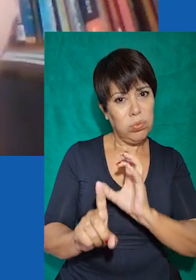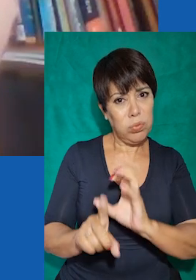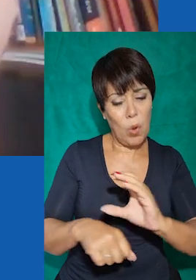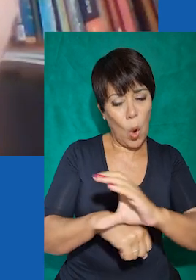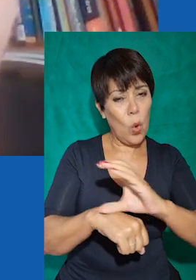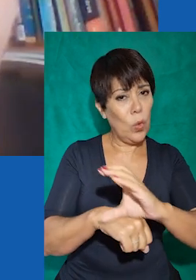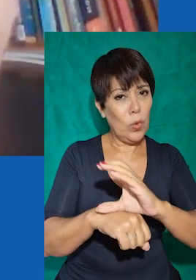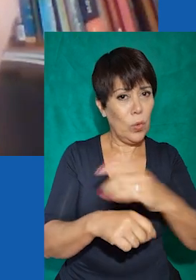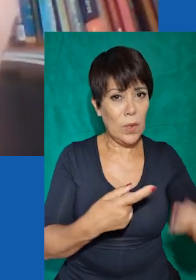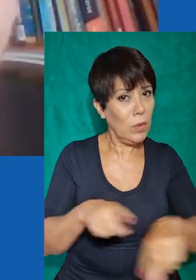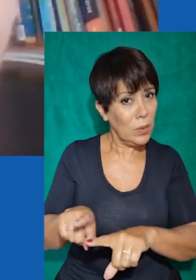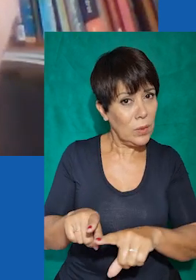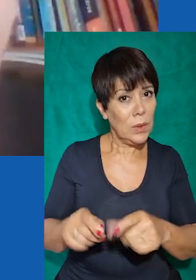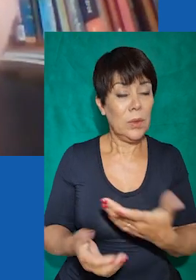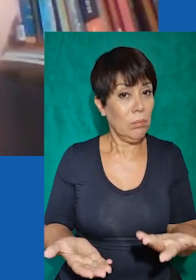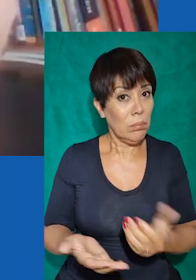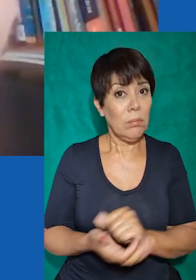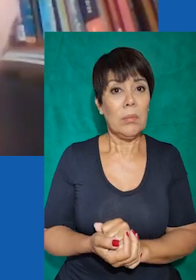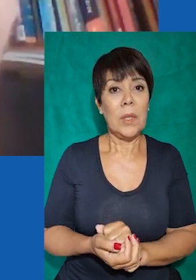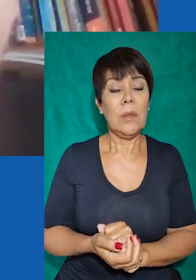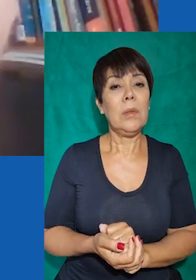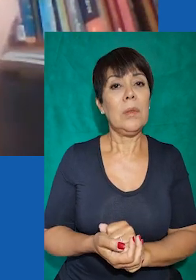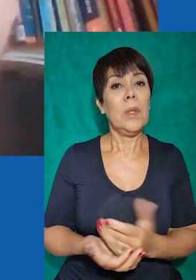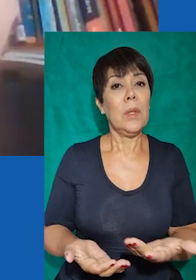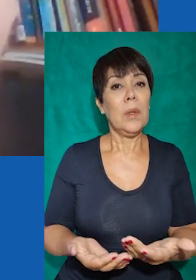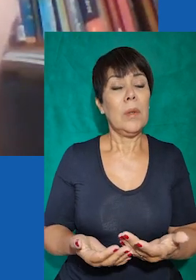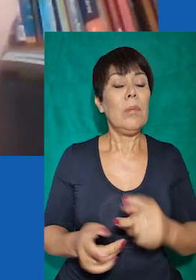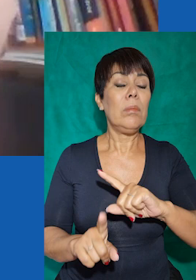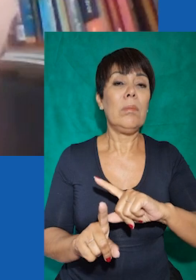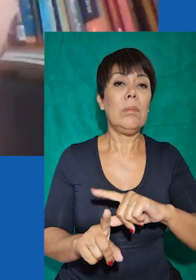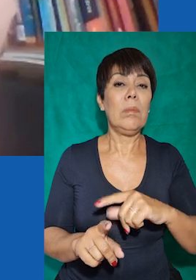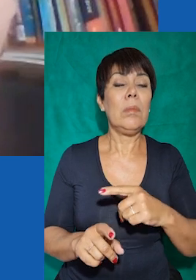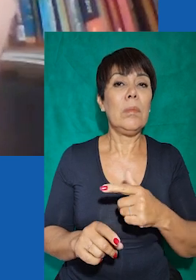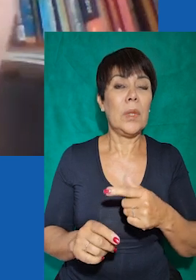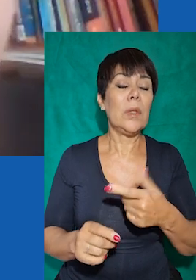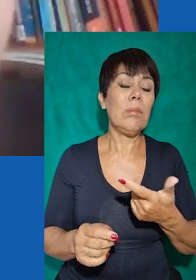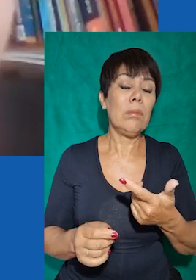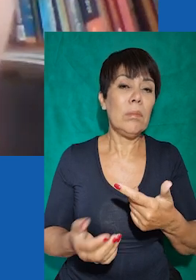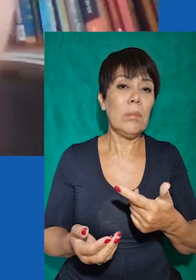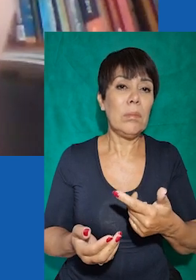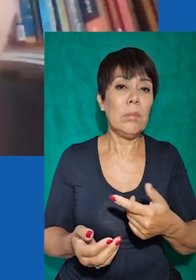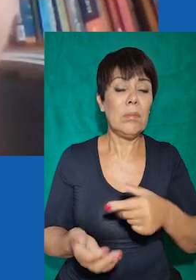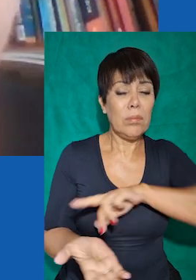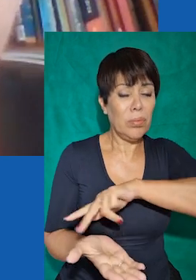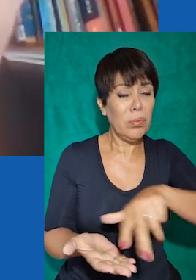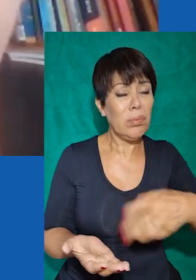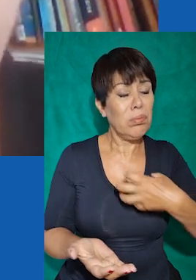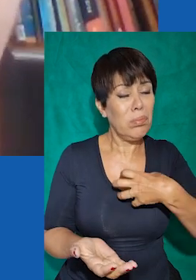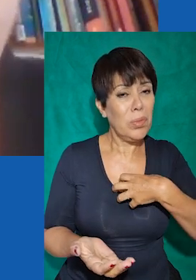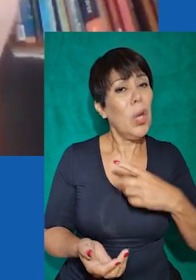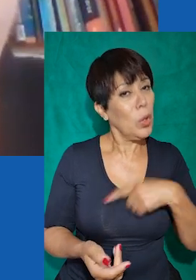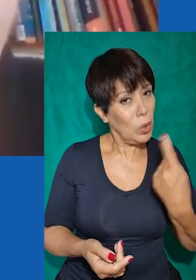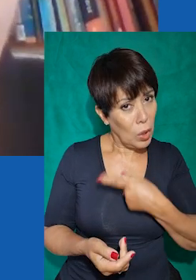Constituição. Portanto, em mais de um sentido, nós todos estamos envolvidos, né?